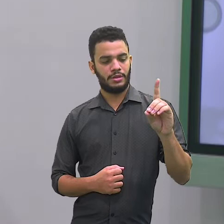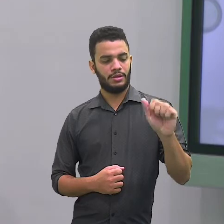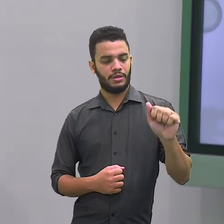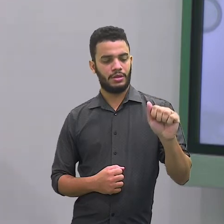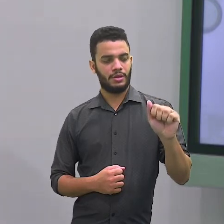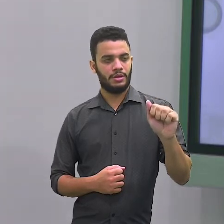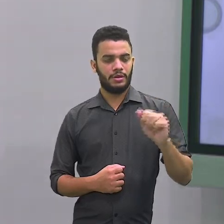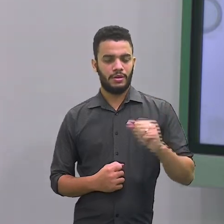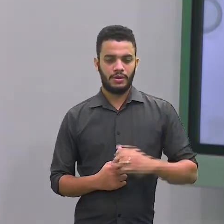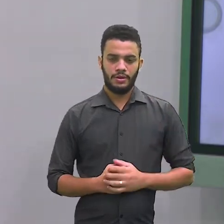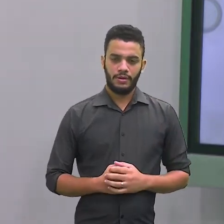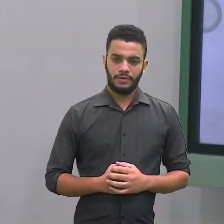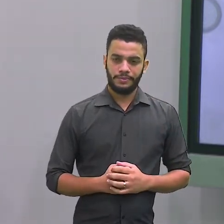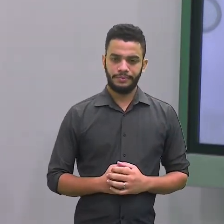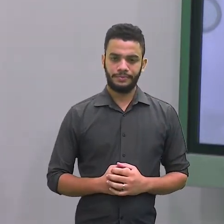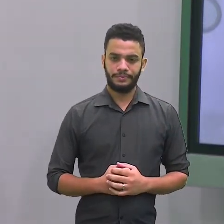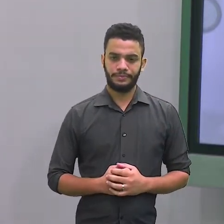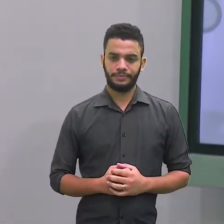P-E-R-T-U-R-B-A-D-A. Perturbada.